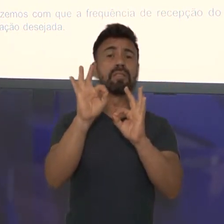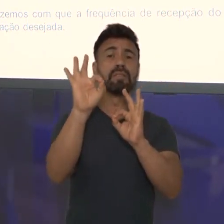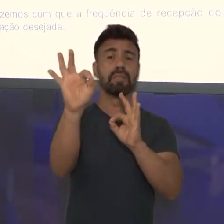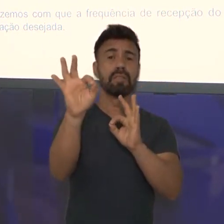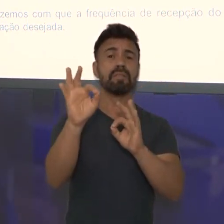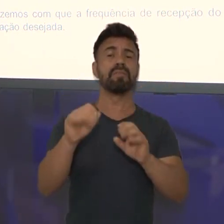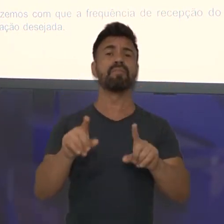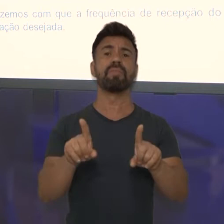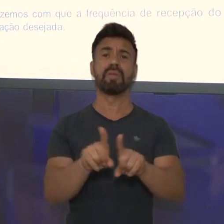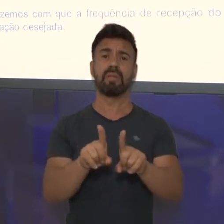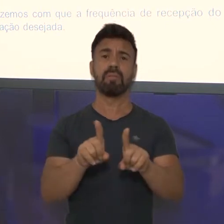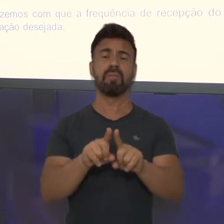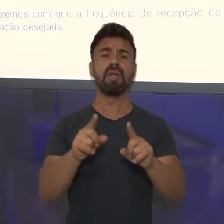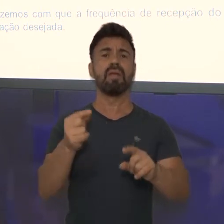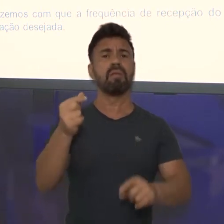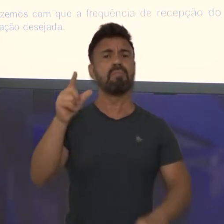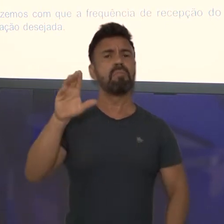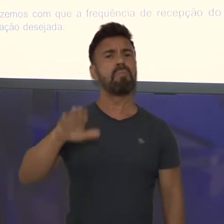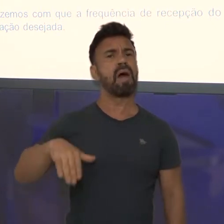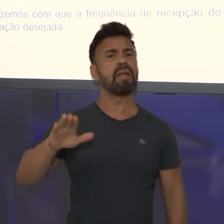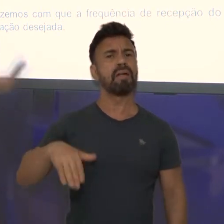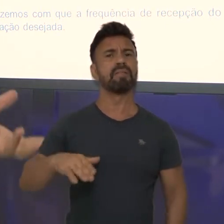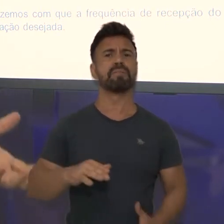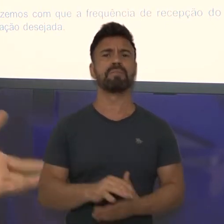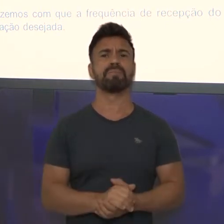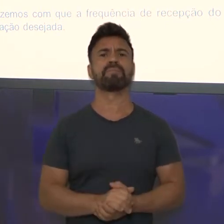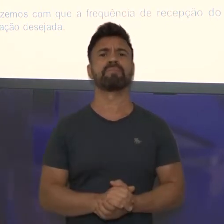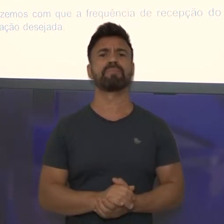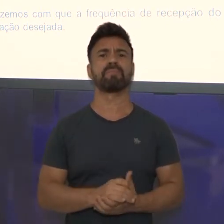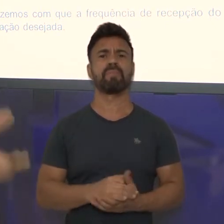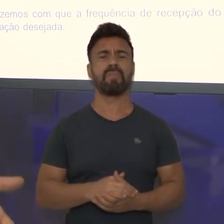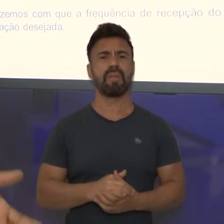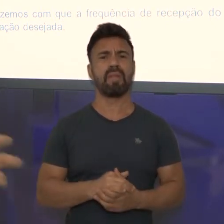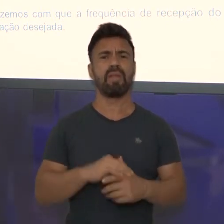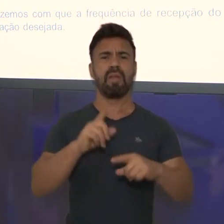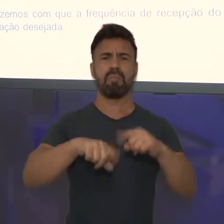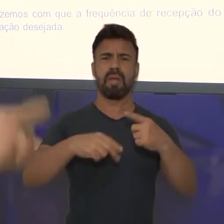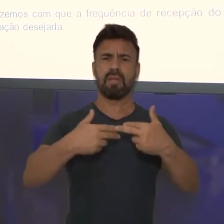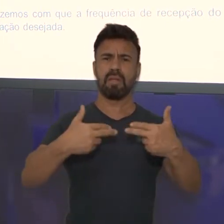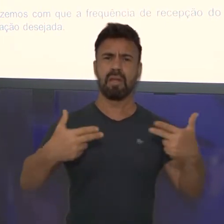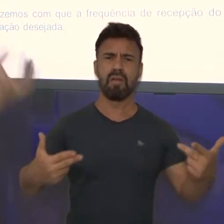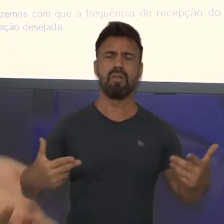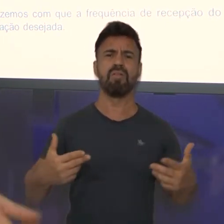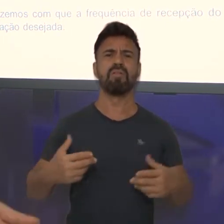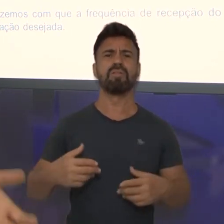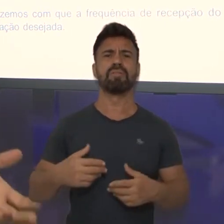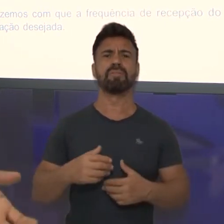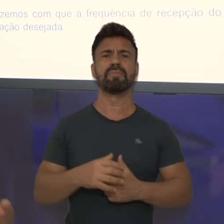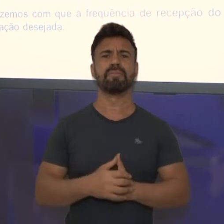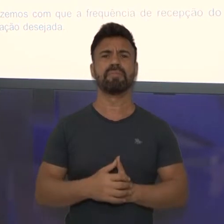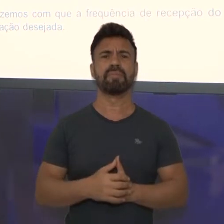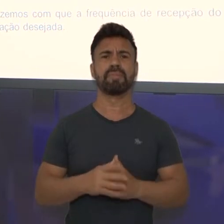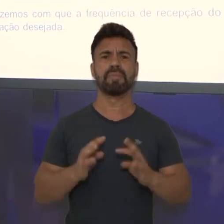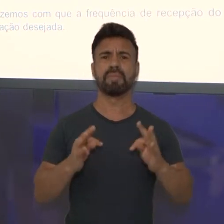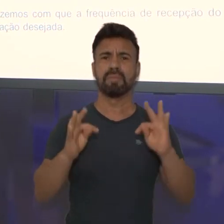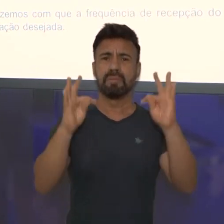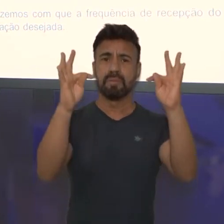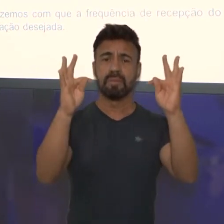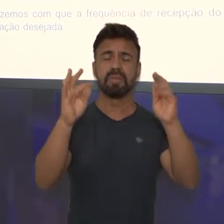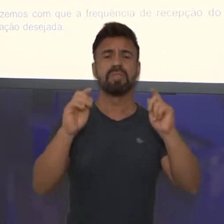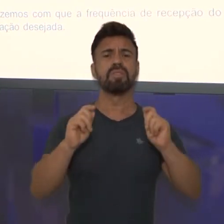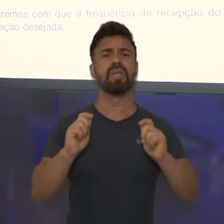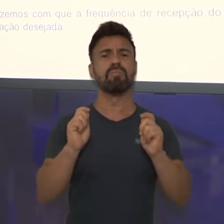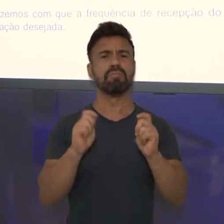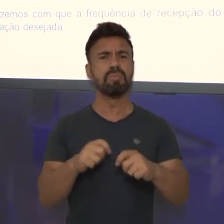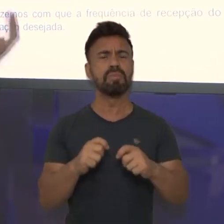certo? E ainda possui um baixo custo. E agora, com a popularização desses materiais, desses aparelhos eletrônicos, então